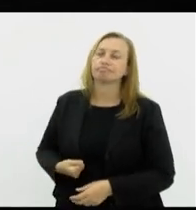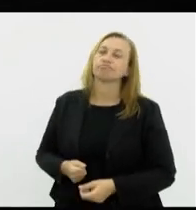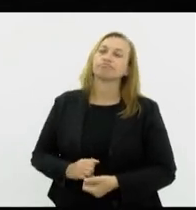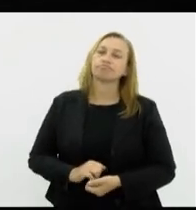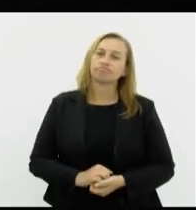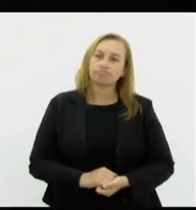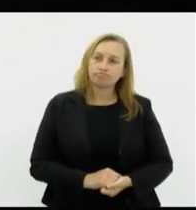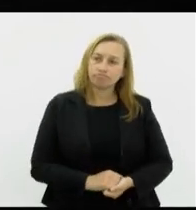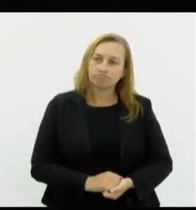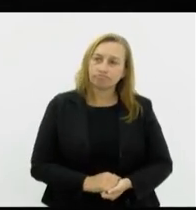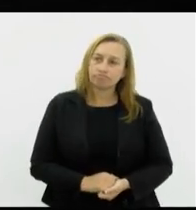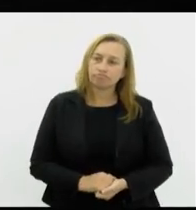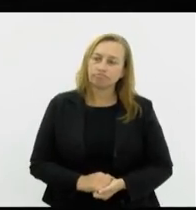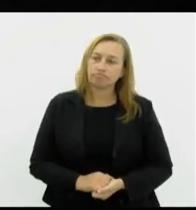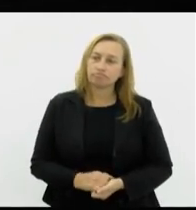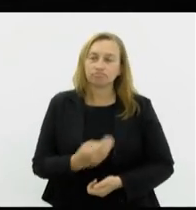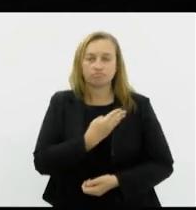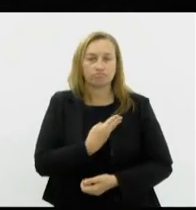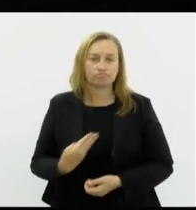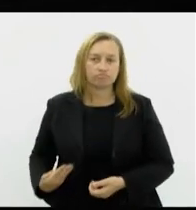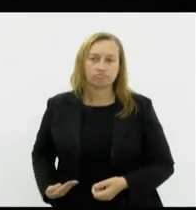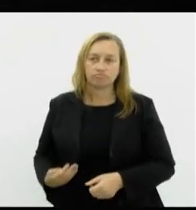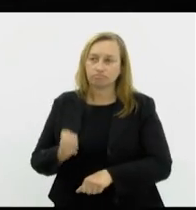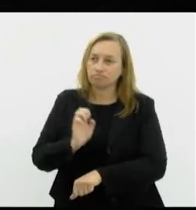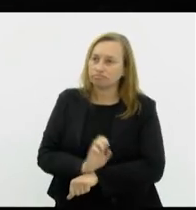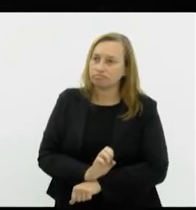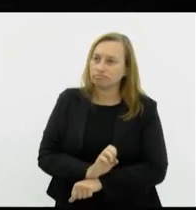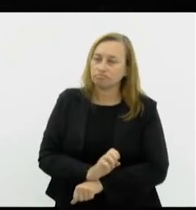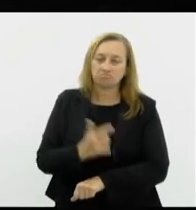consequência, coisa que o governo do estado